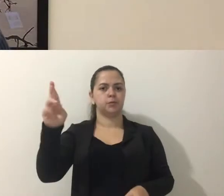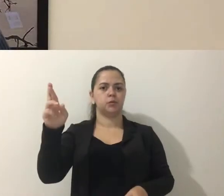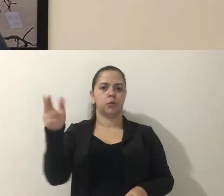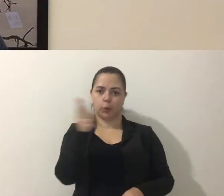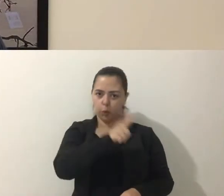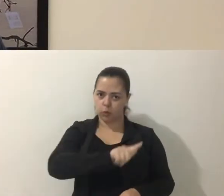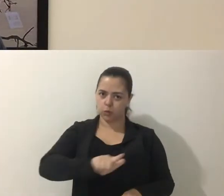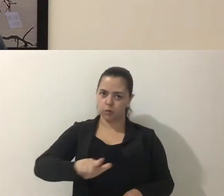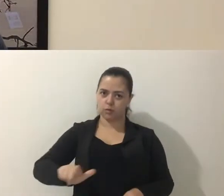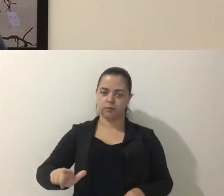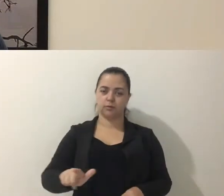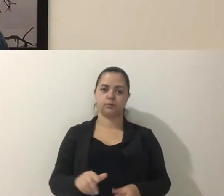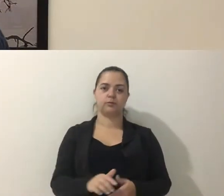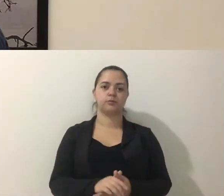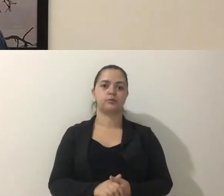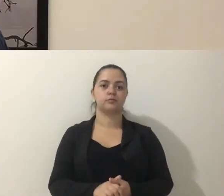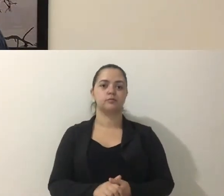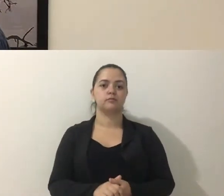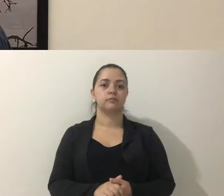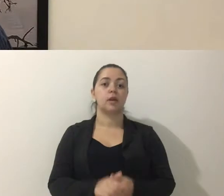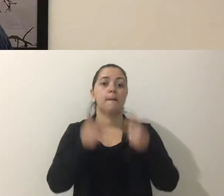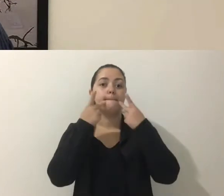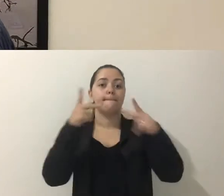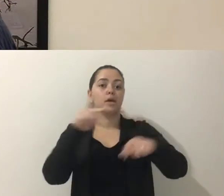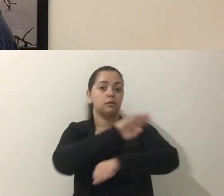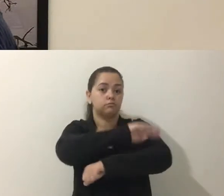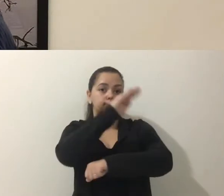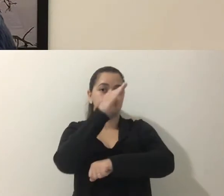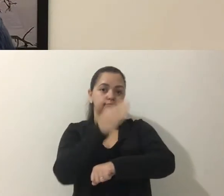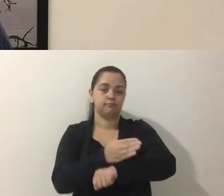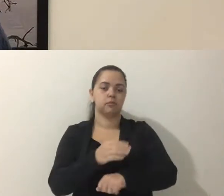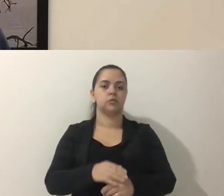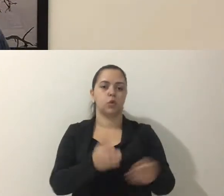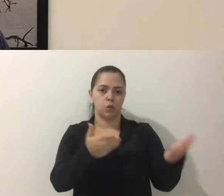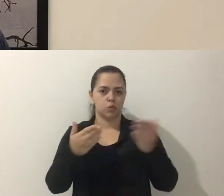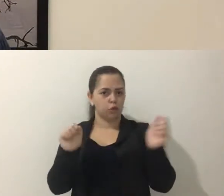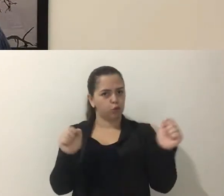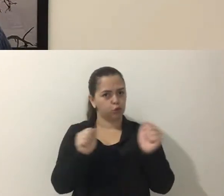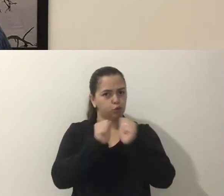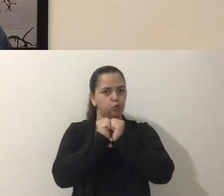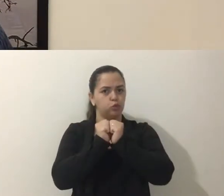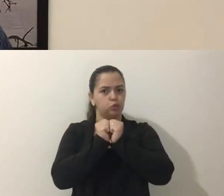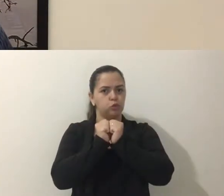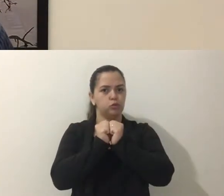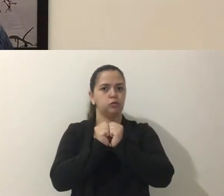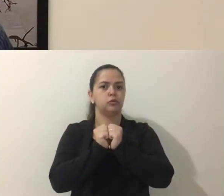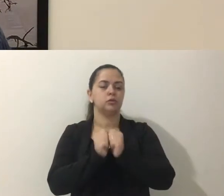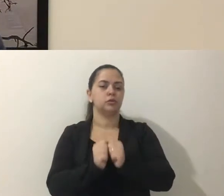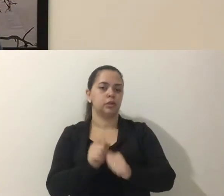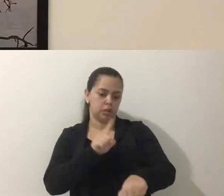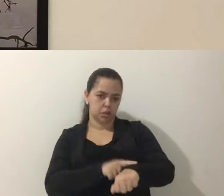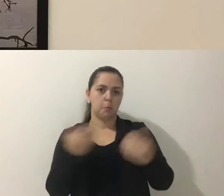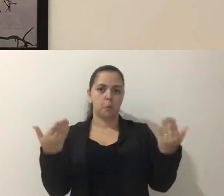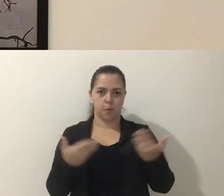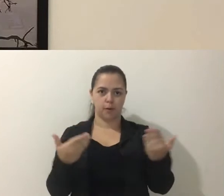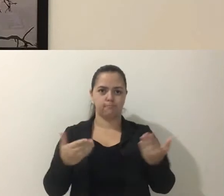Senhor, dando continuidade ao Sermão do Monte. Convido você para juntos, em mais